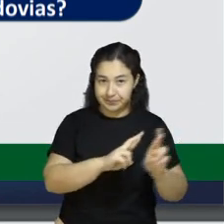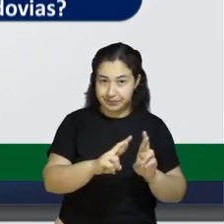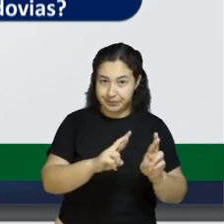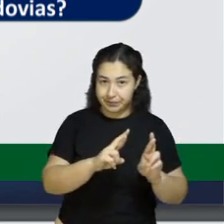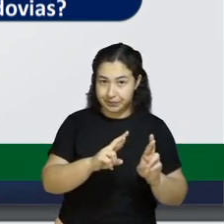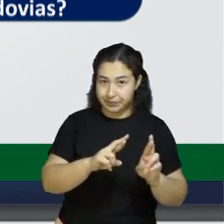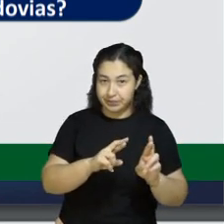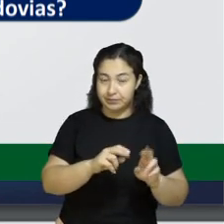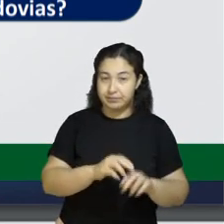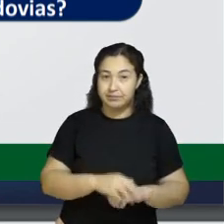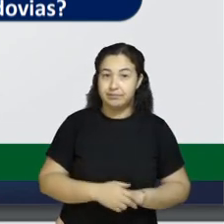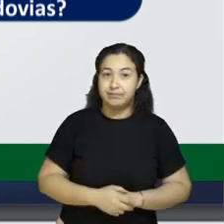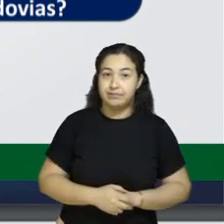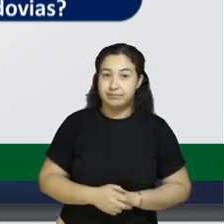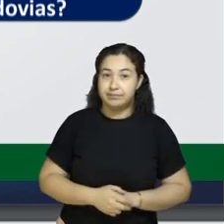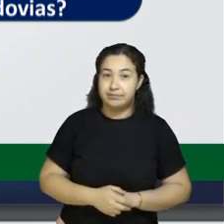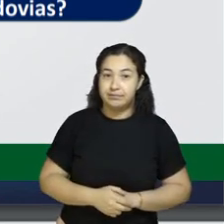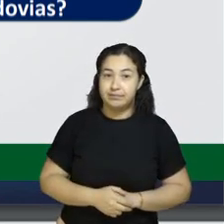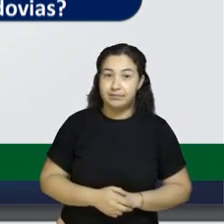enquanto que Santa Catarina,